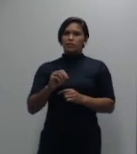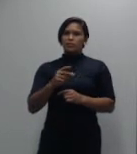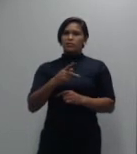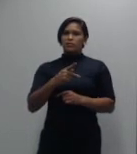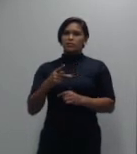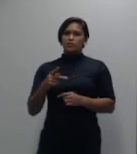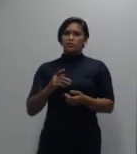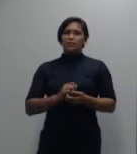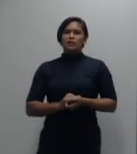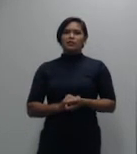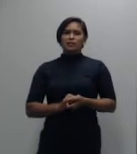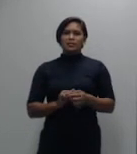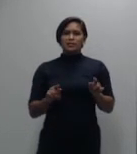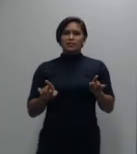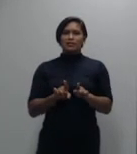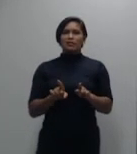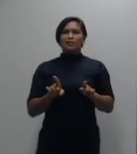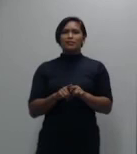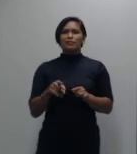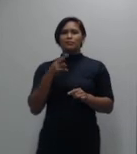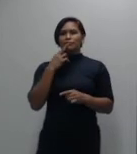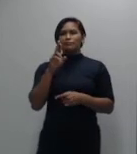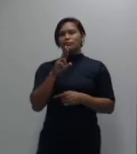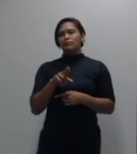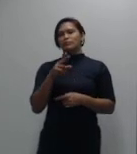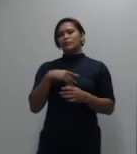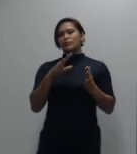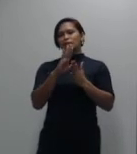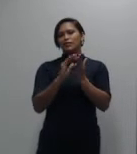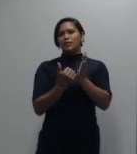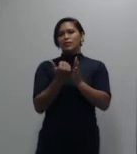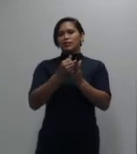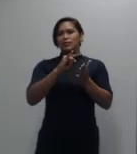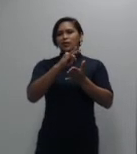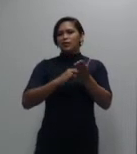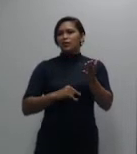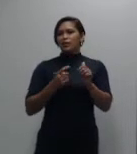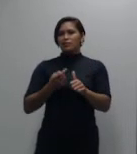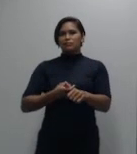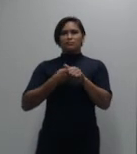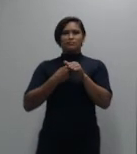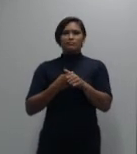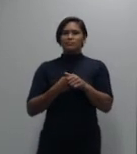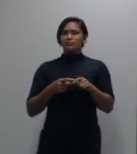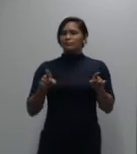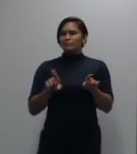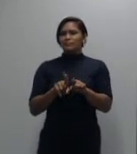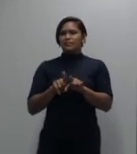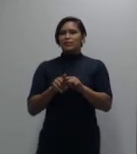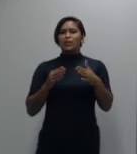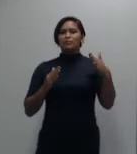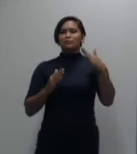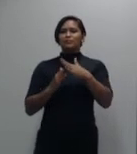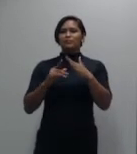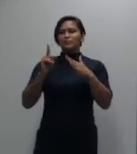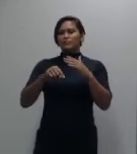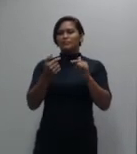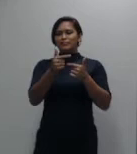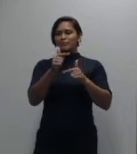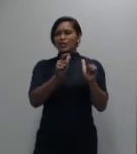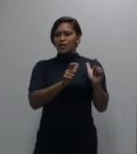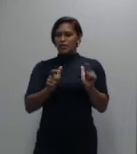as então estamos embargos de declaração não tem efeito tem tempo que não de interromper o prazo para outros